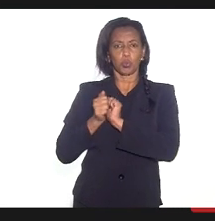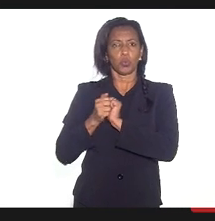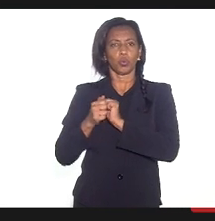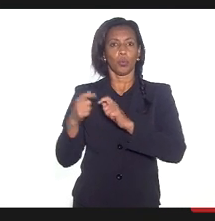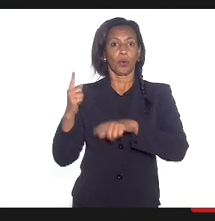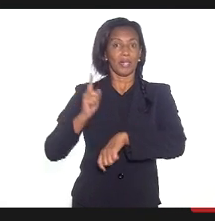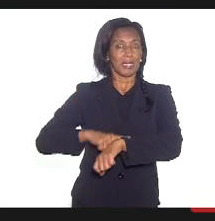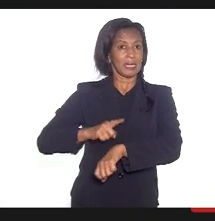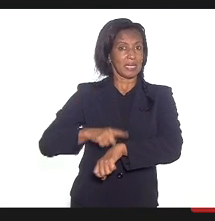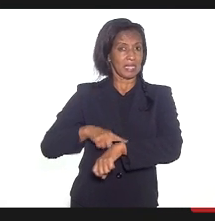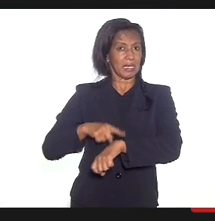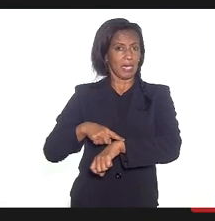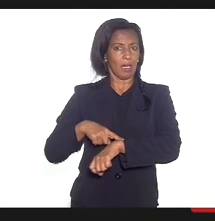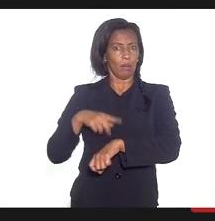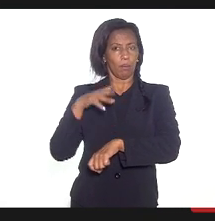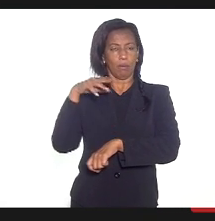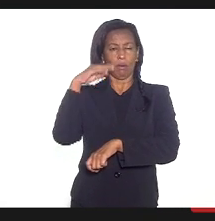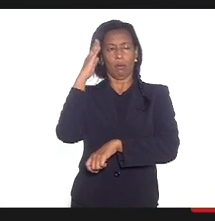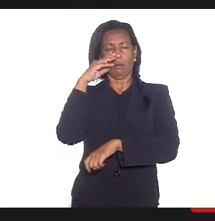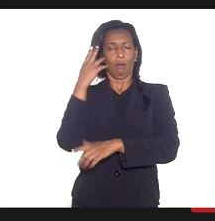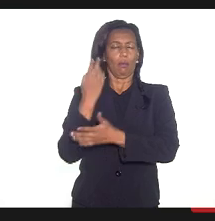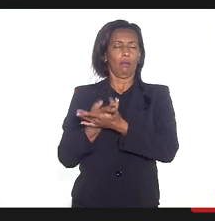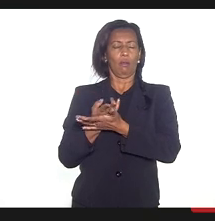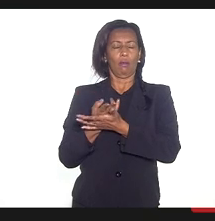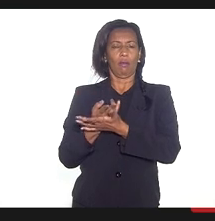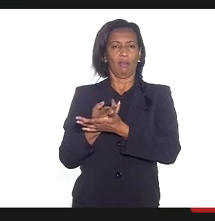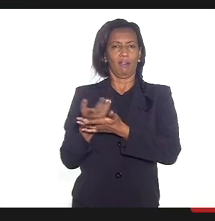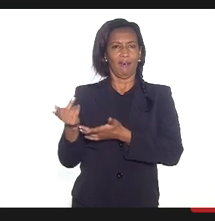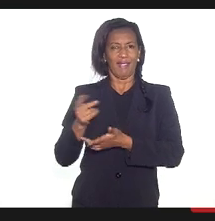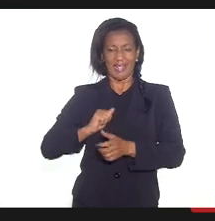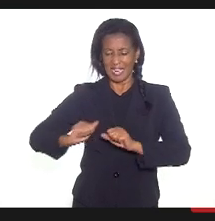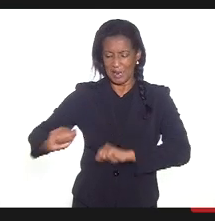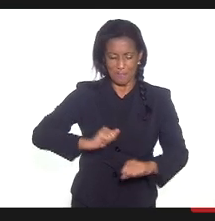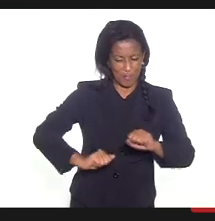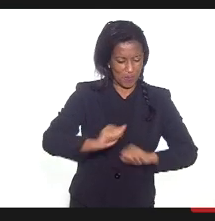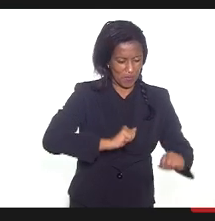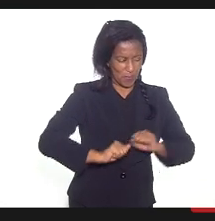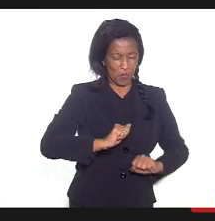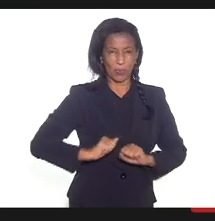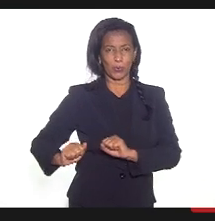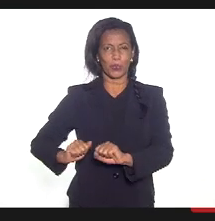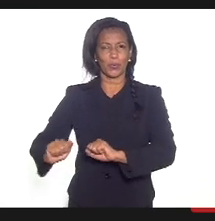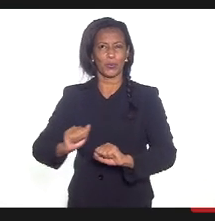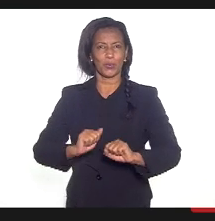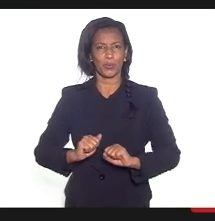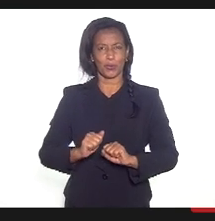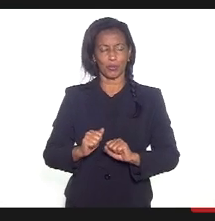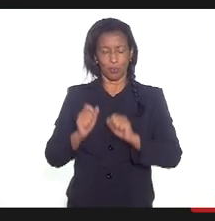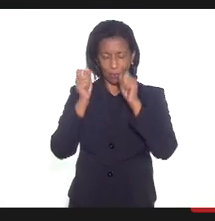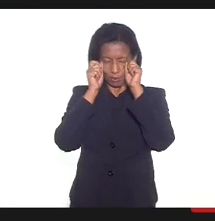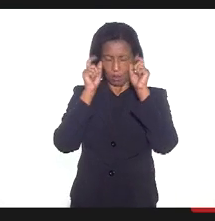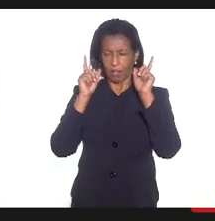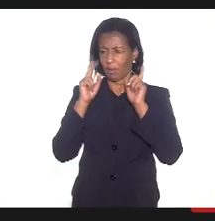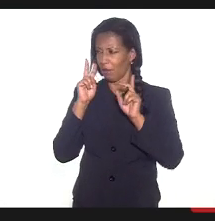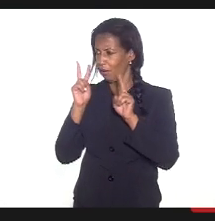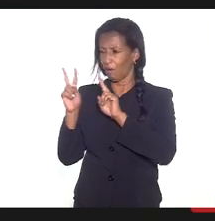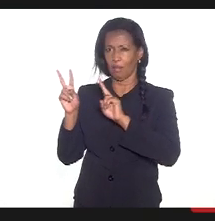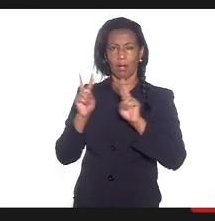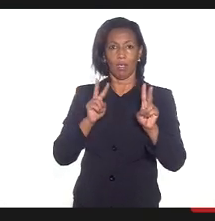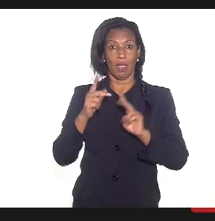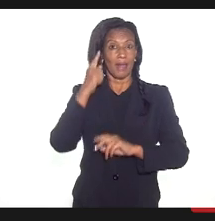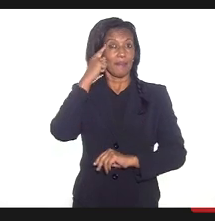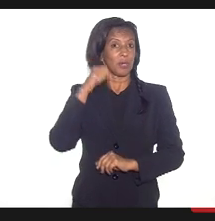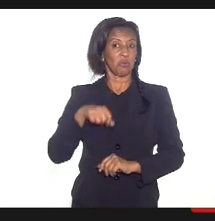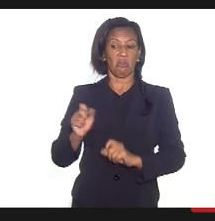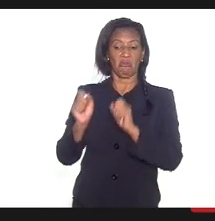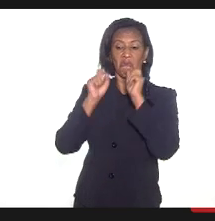fiquei desacordada, ele limpou todo o flagrante, né, e me deixou deitada no sofá. Quando eu acordei e levantei, porque ele achou que eu não fosse